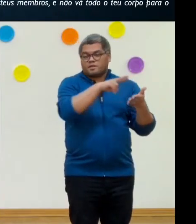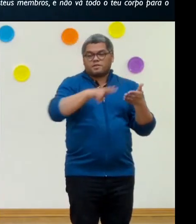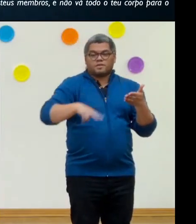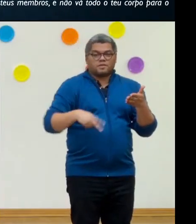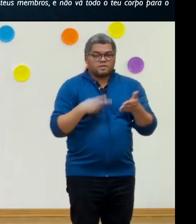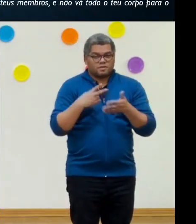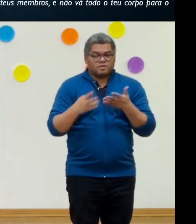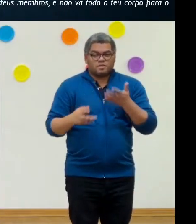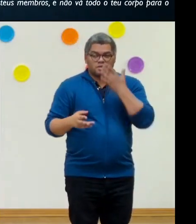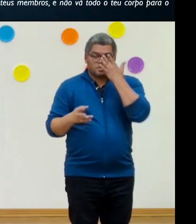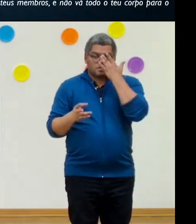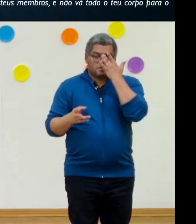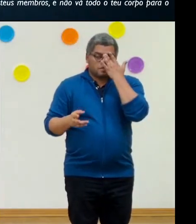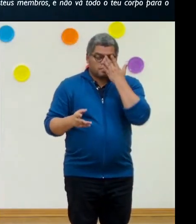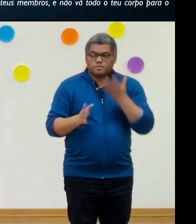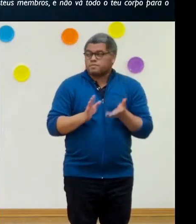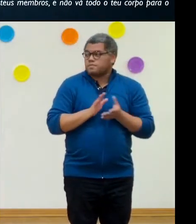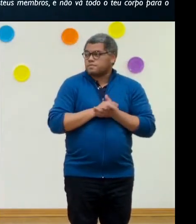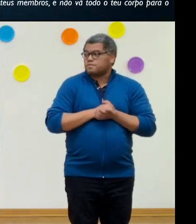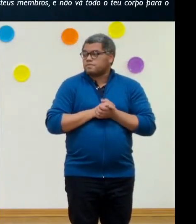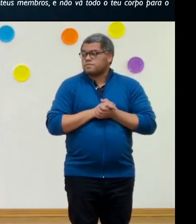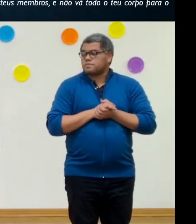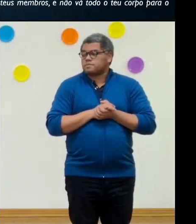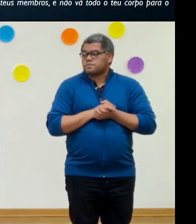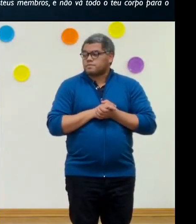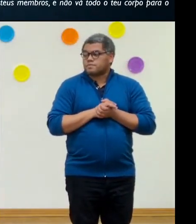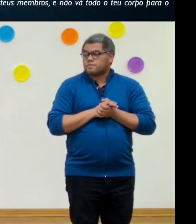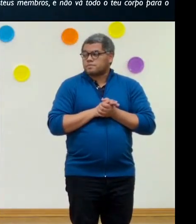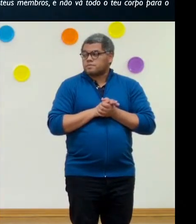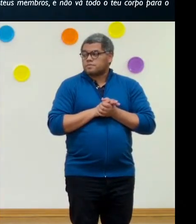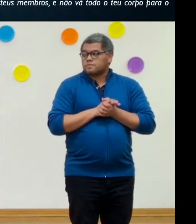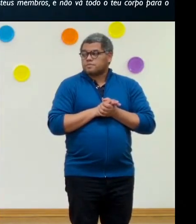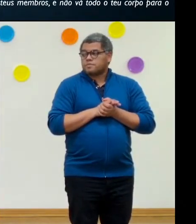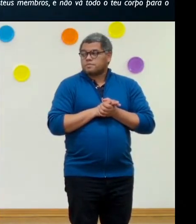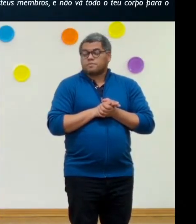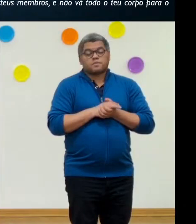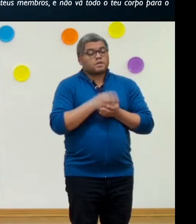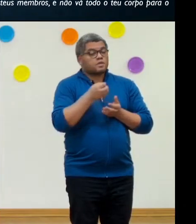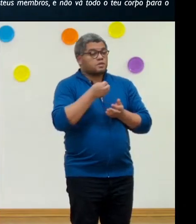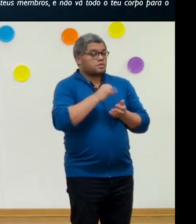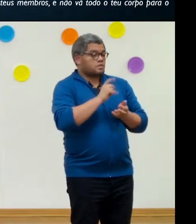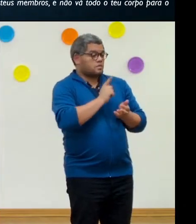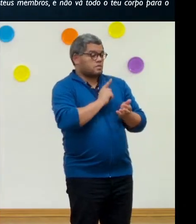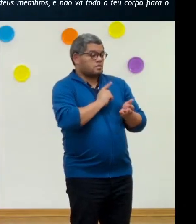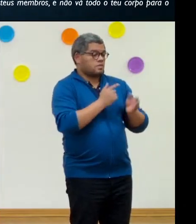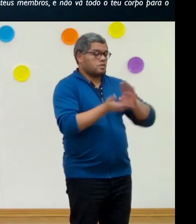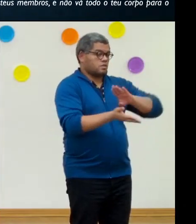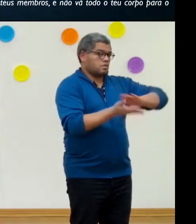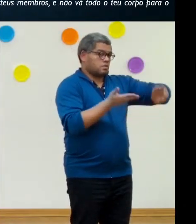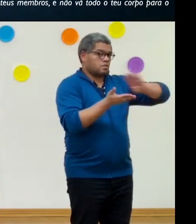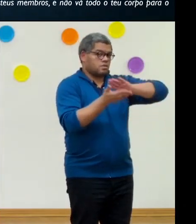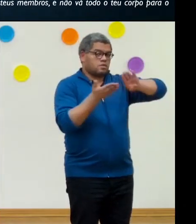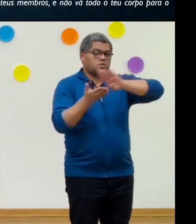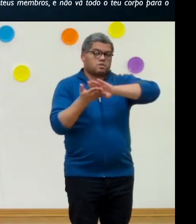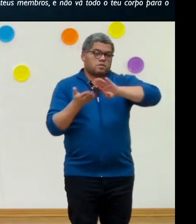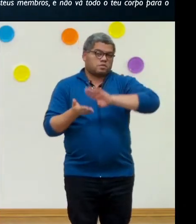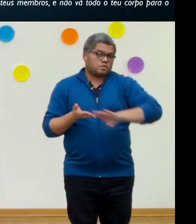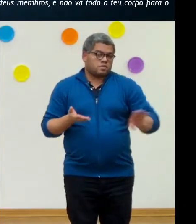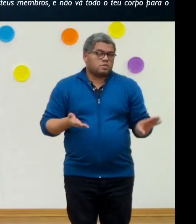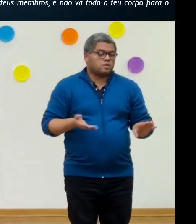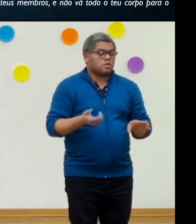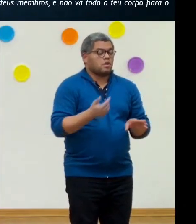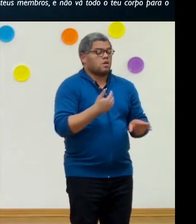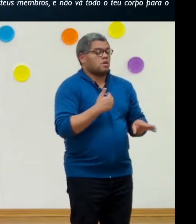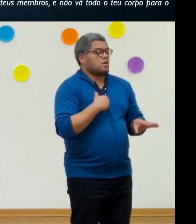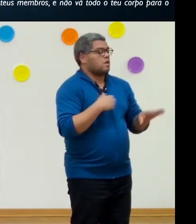professor saía, tinha uma revista. Mas se tem, joga fora. Não é assim. Não irei,